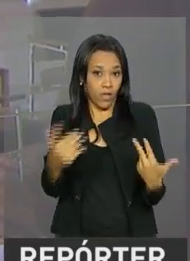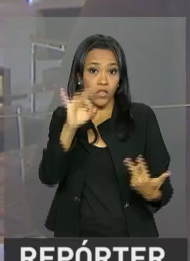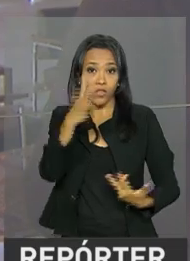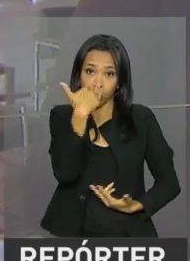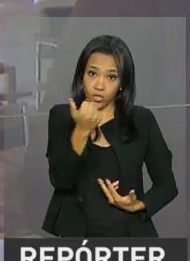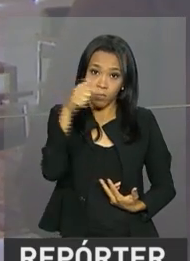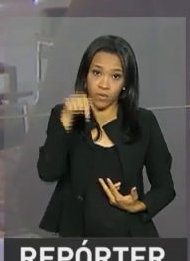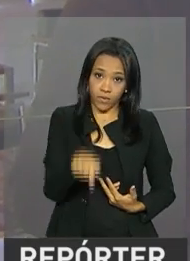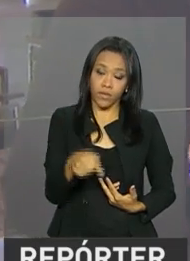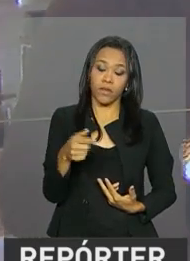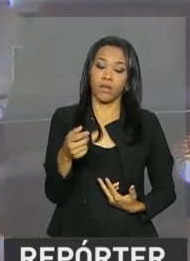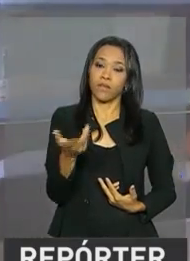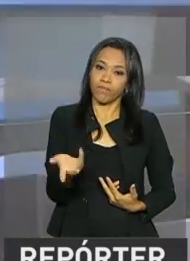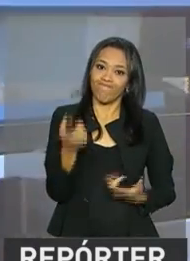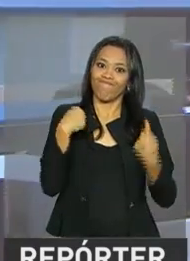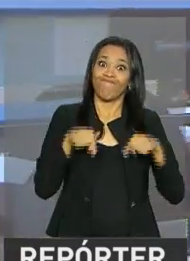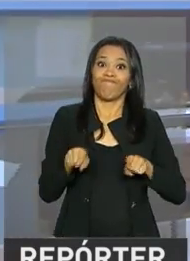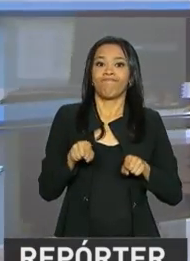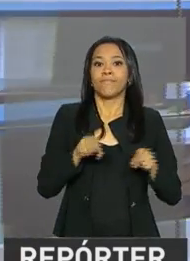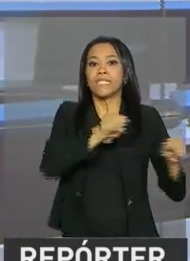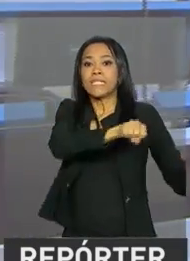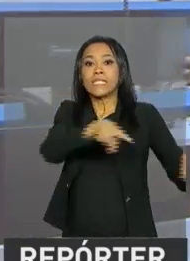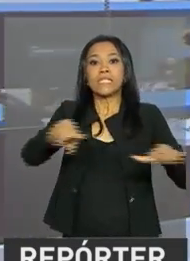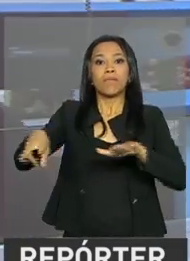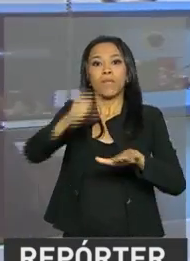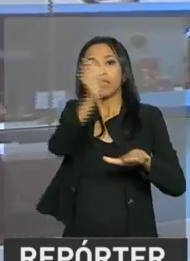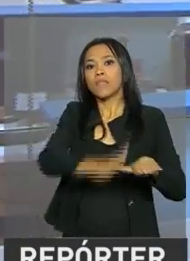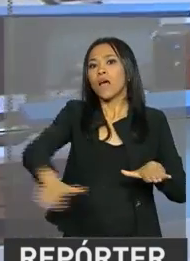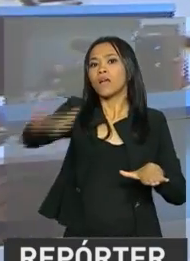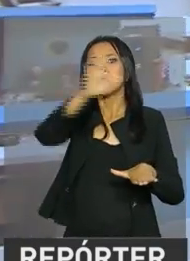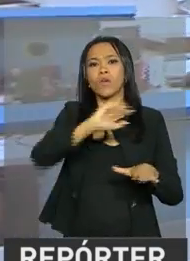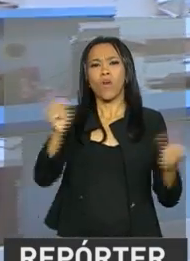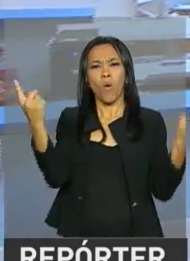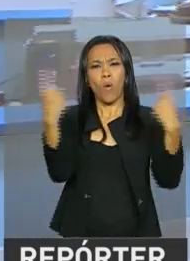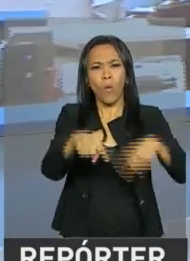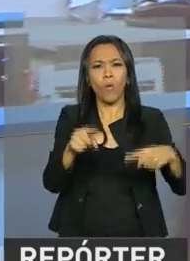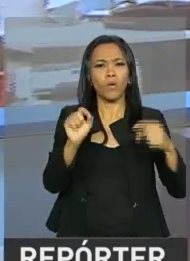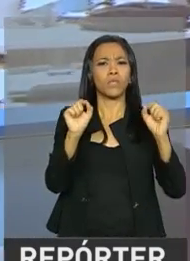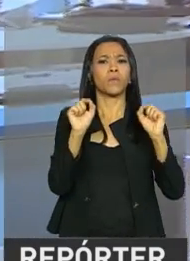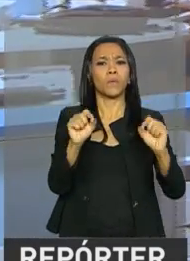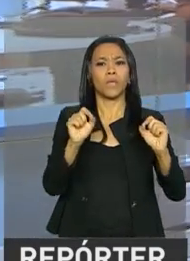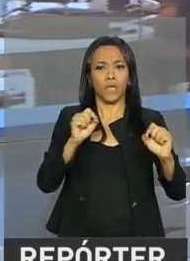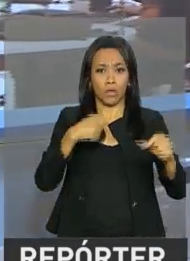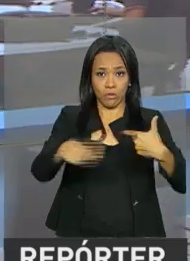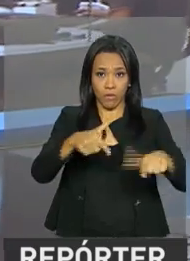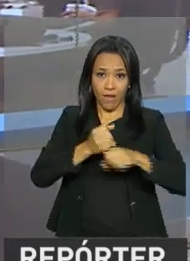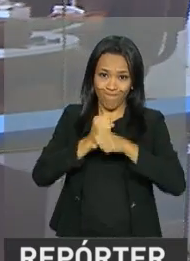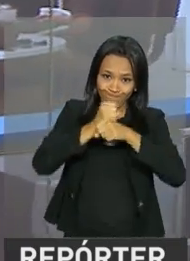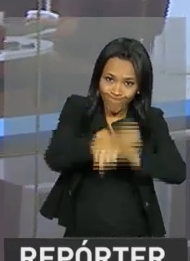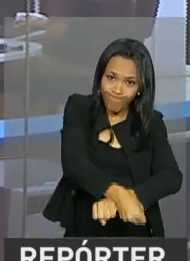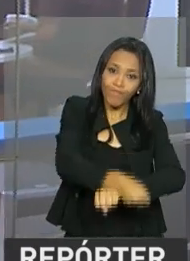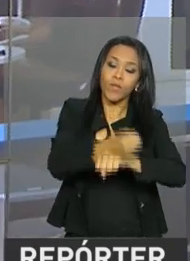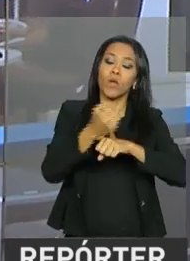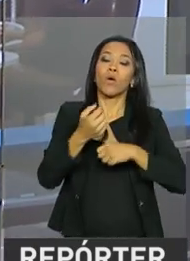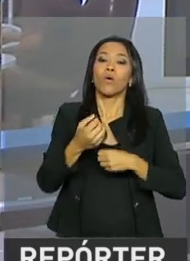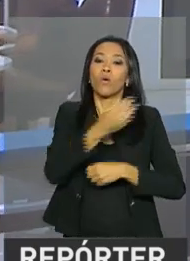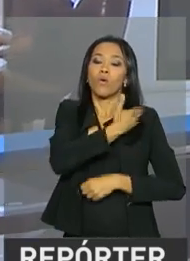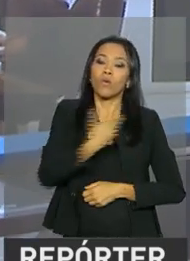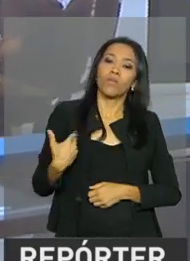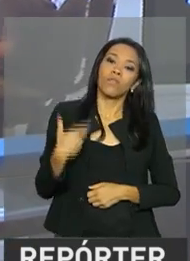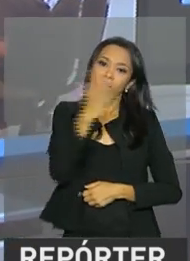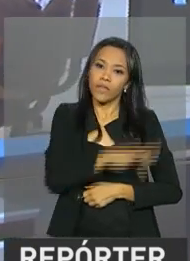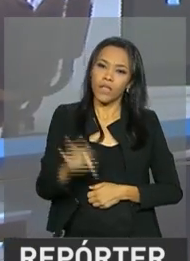gente aqui no estúdio e Olha estamos na Semana Nacional de combate a ao trabalho escravo e o governo federal discute novas